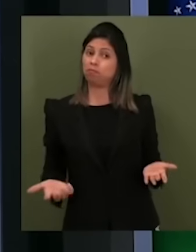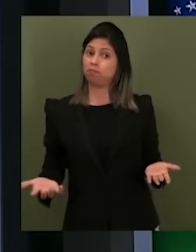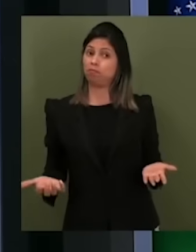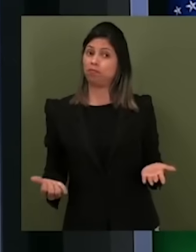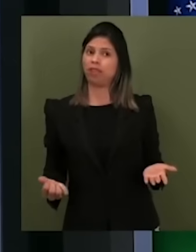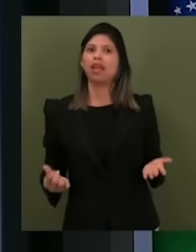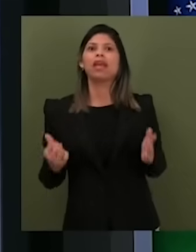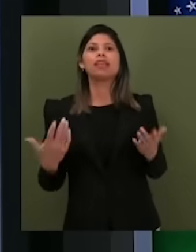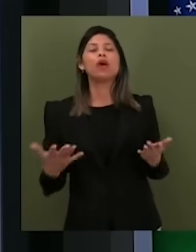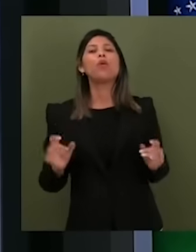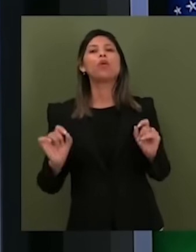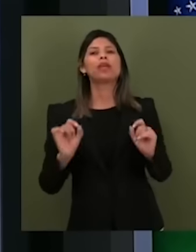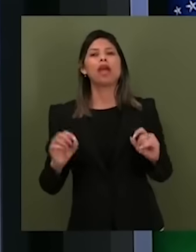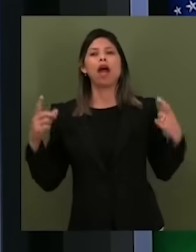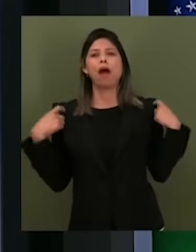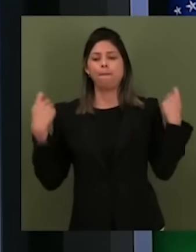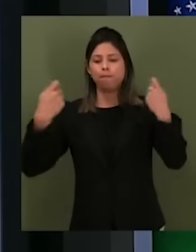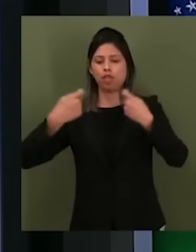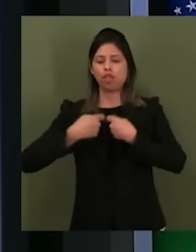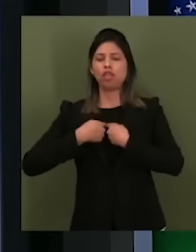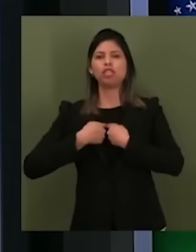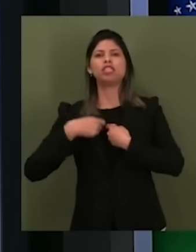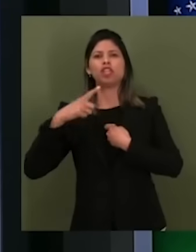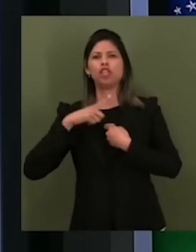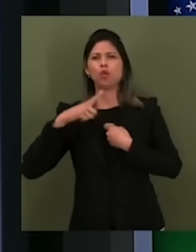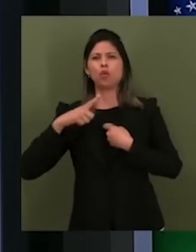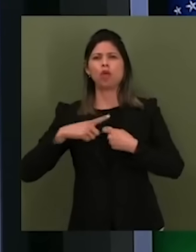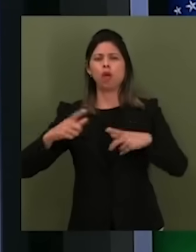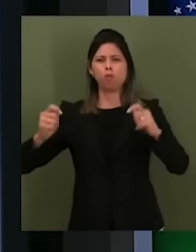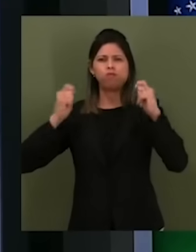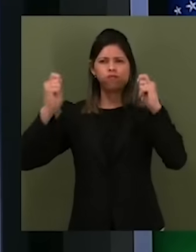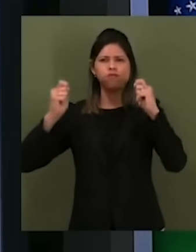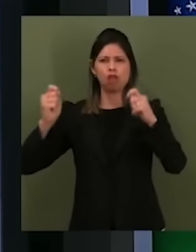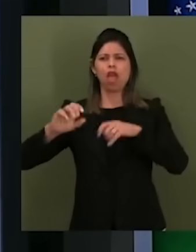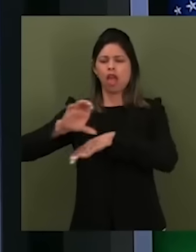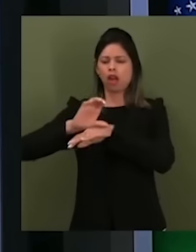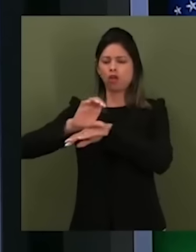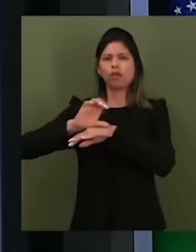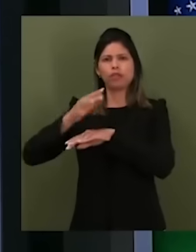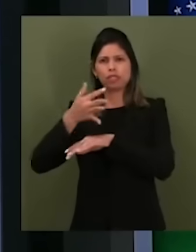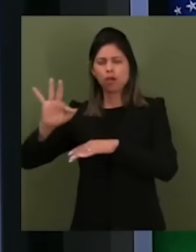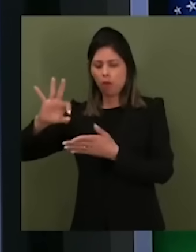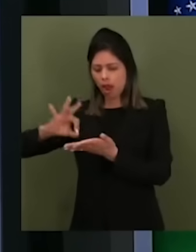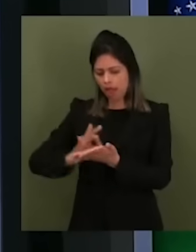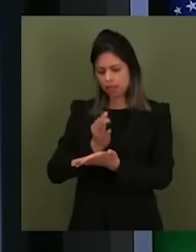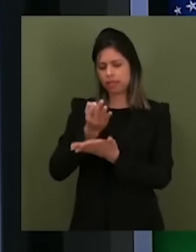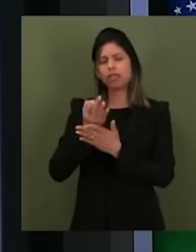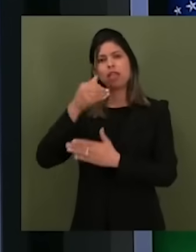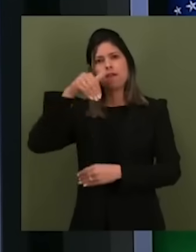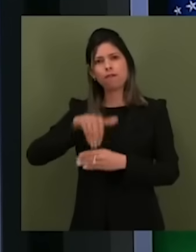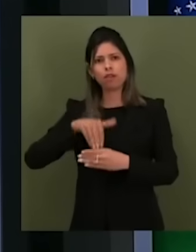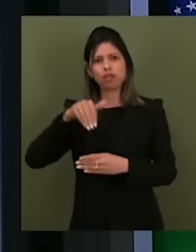Mas na insistência da ministra, ela sai com esse troféu. Ela assina e dá o seu voto